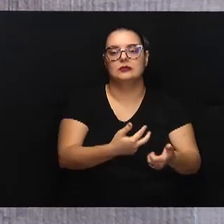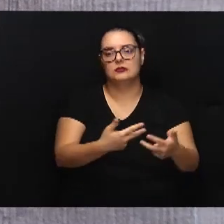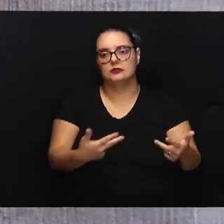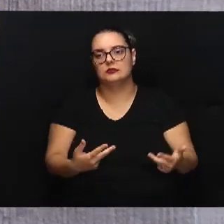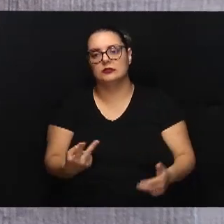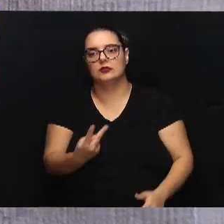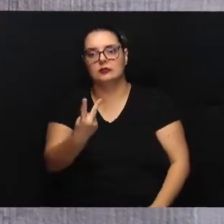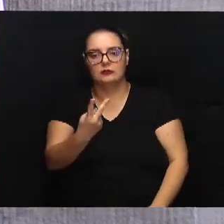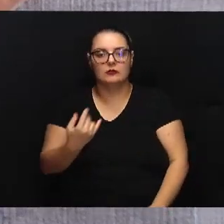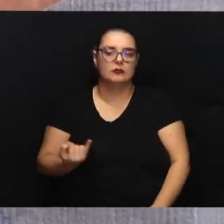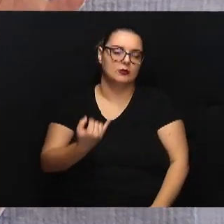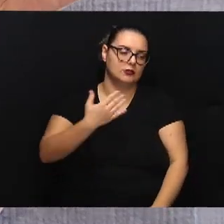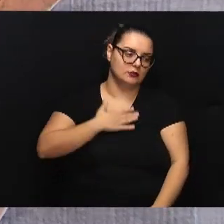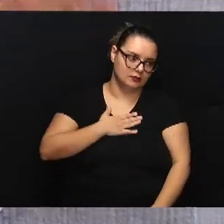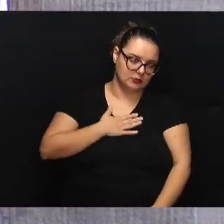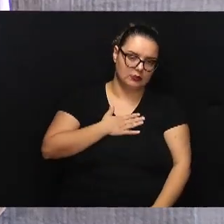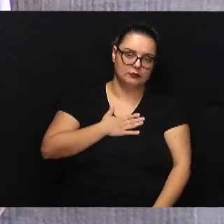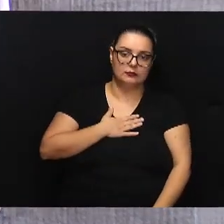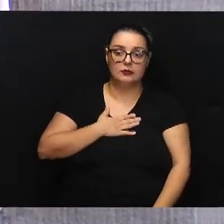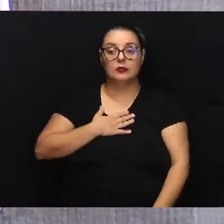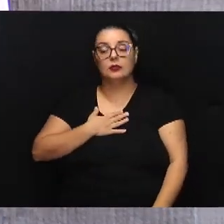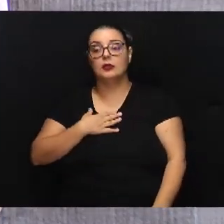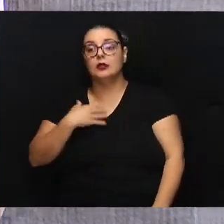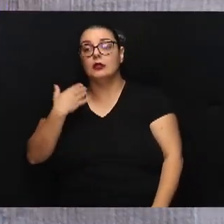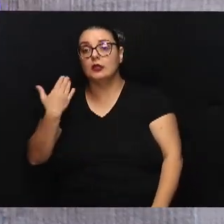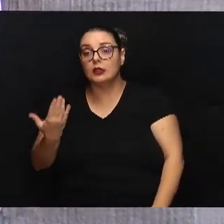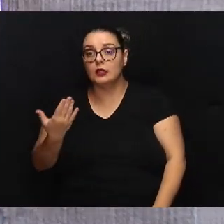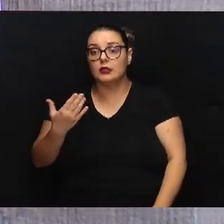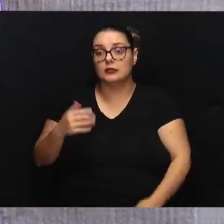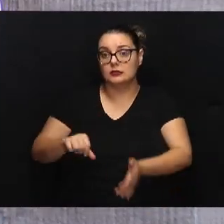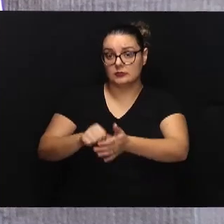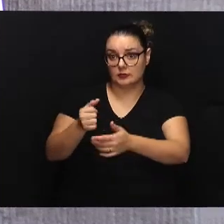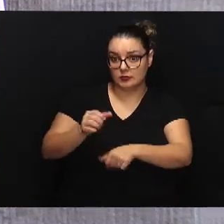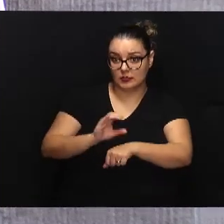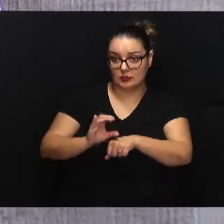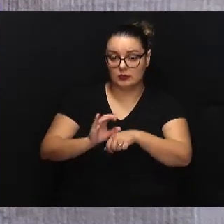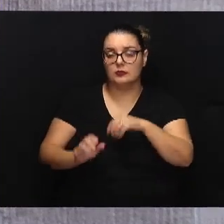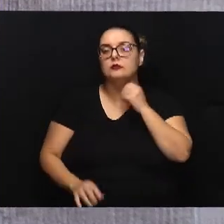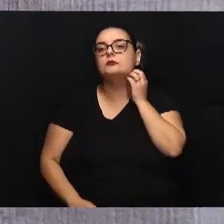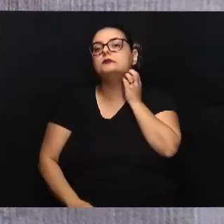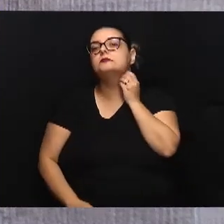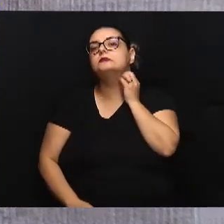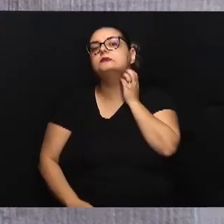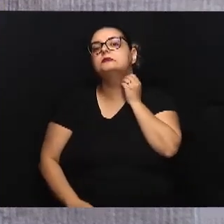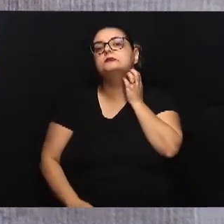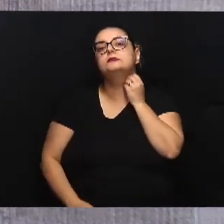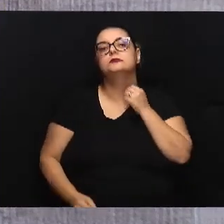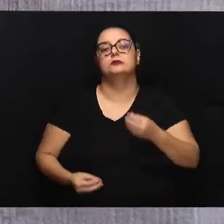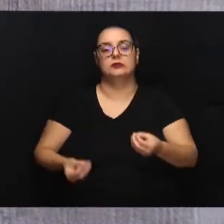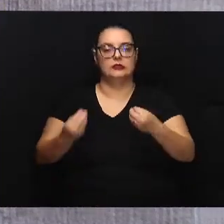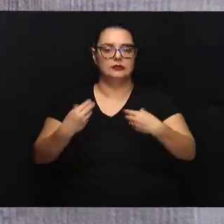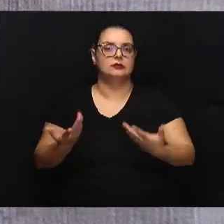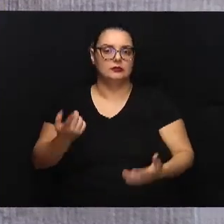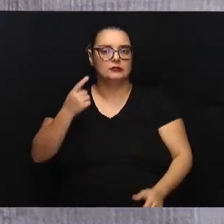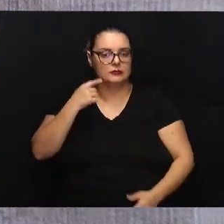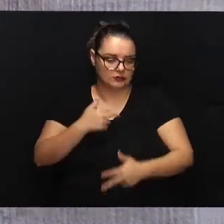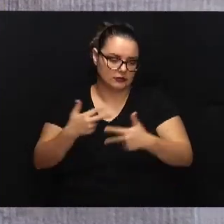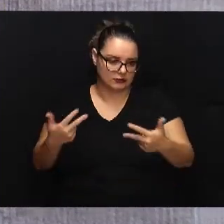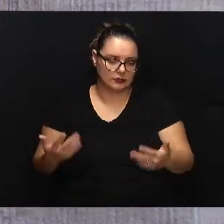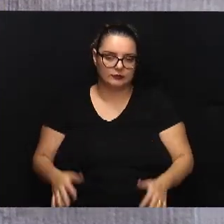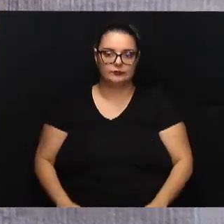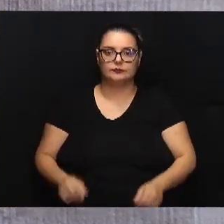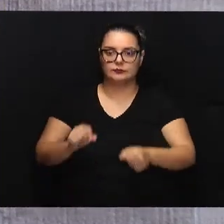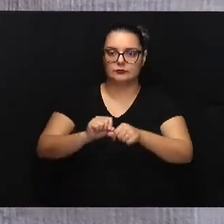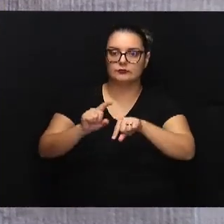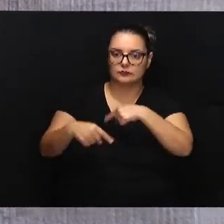Eu acho que assim, esse primeiro curso que eu fiz, ele me trouxe toda essa questão. Eu fiz um outro curso, né, que os